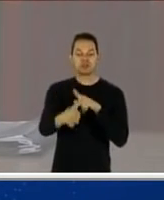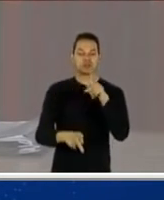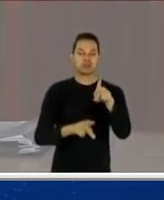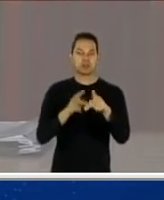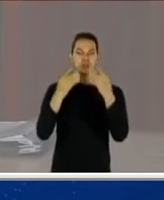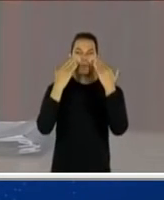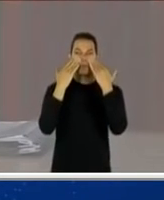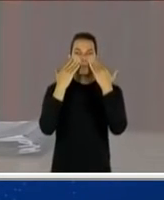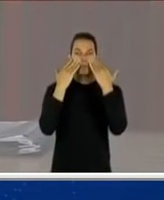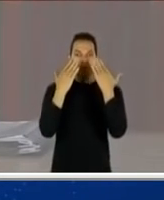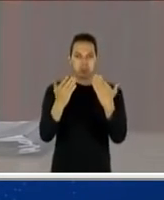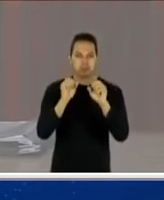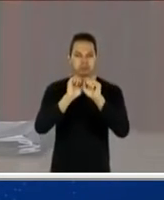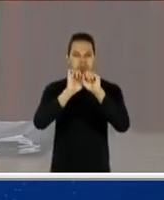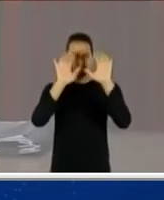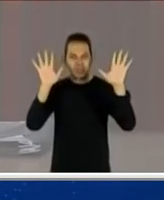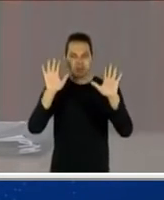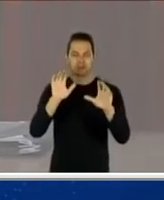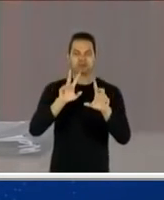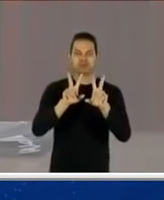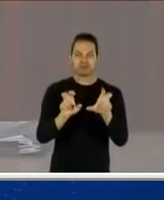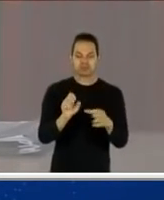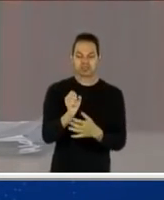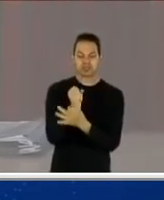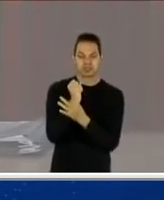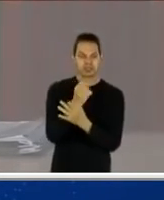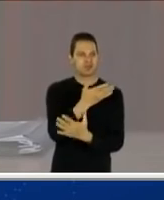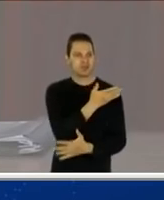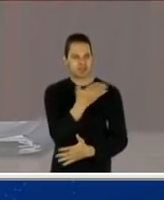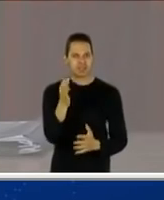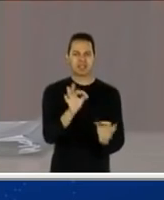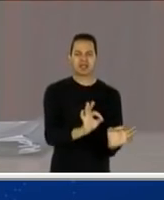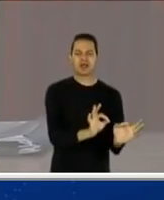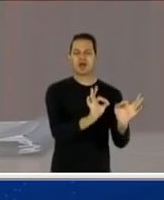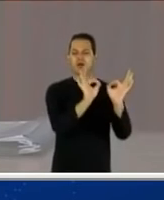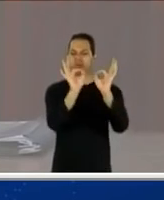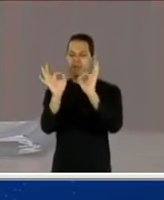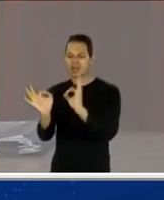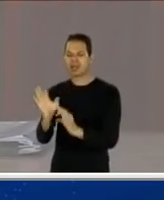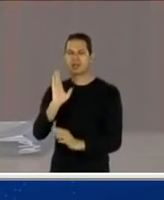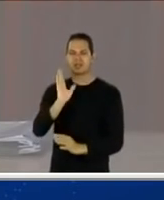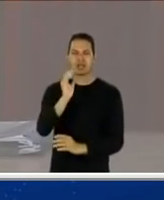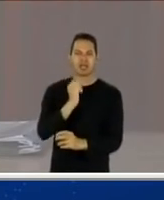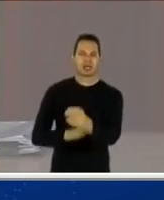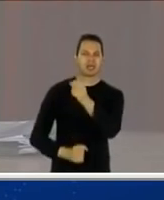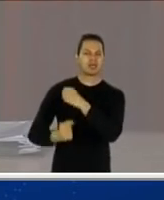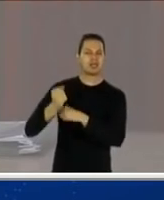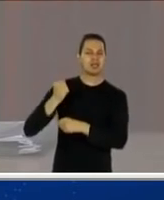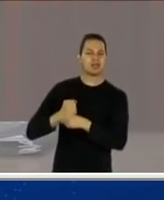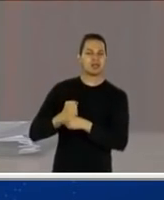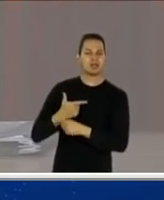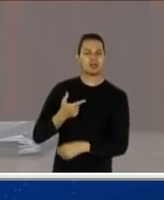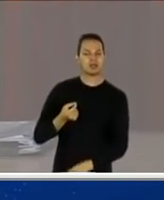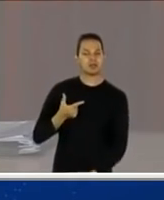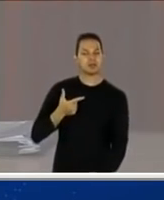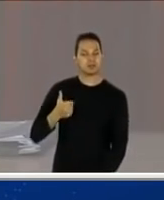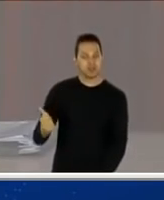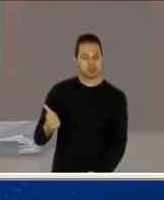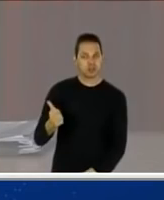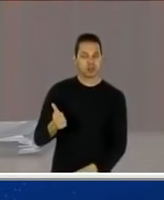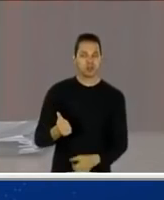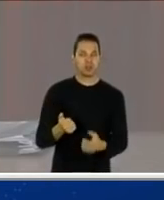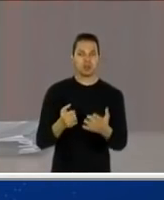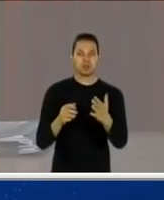criticar a justiça eleitoral ou sistema eleitoral falando assim o meio discreto soufake indica que o